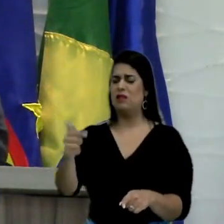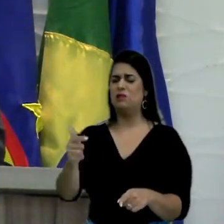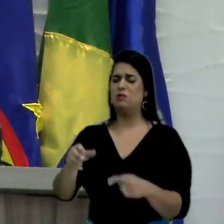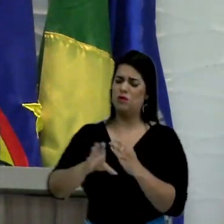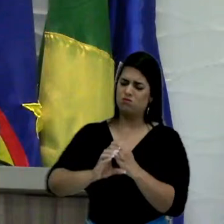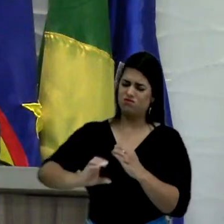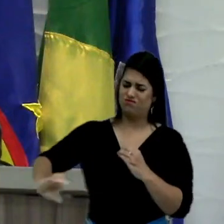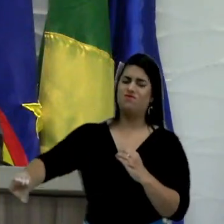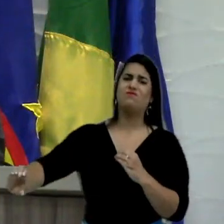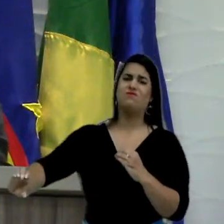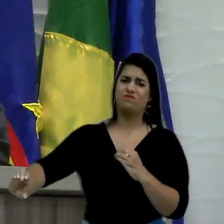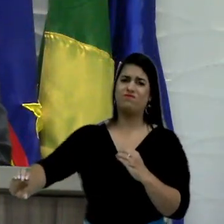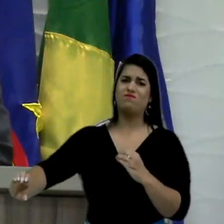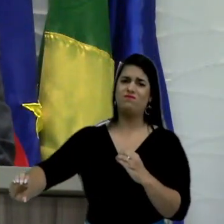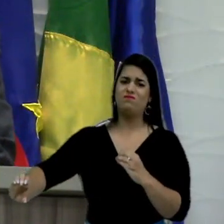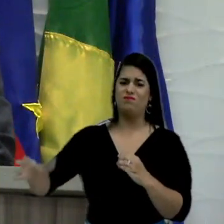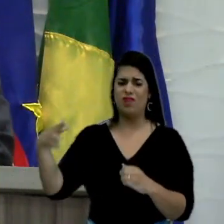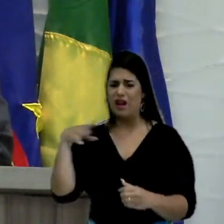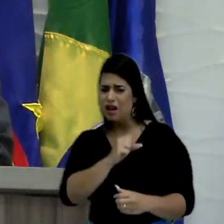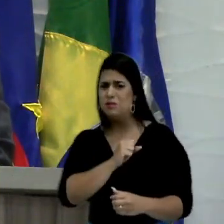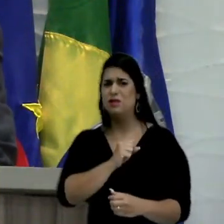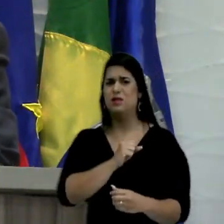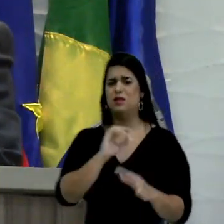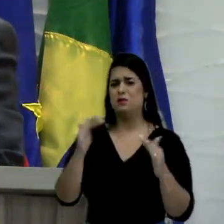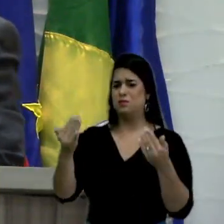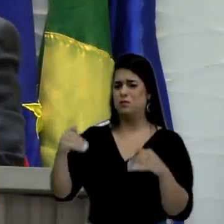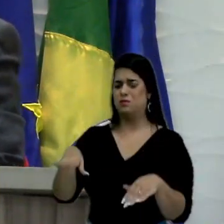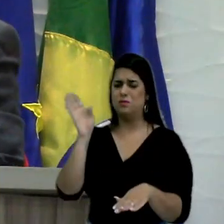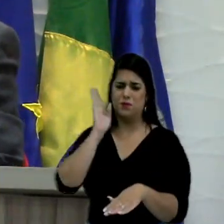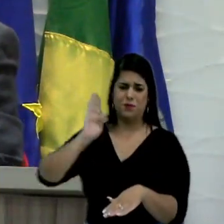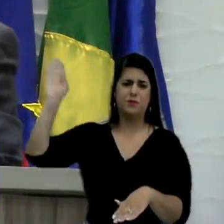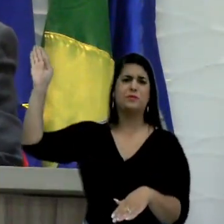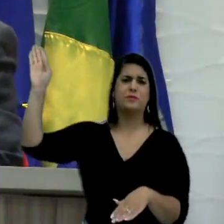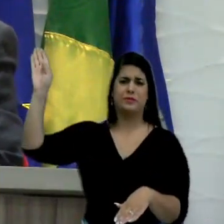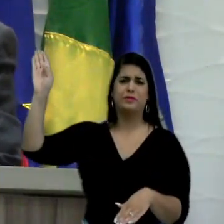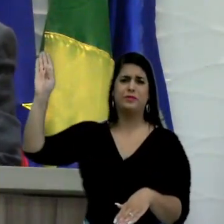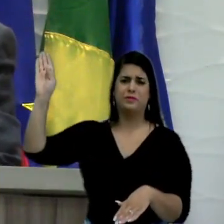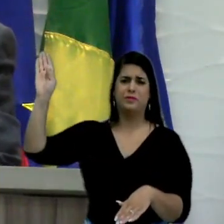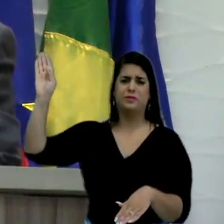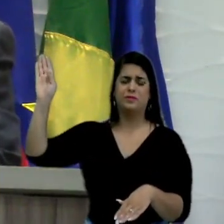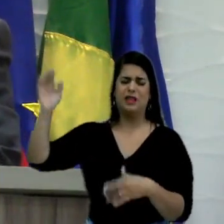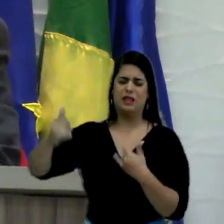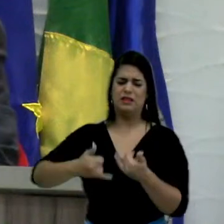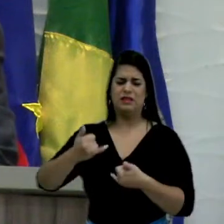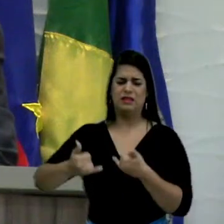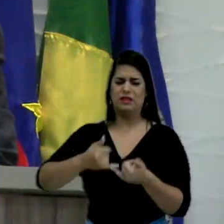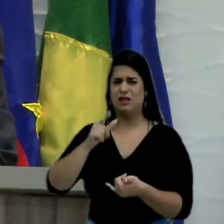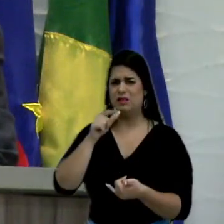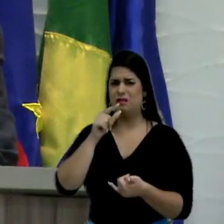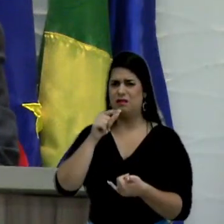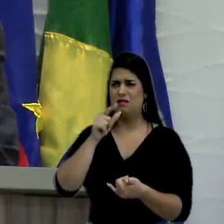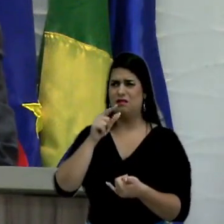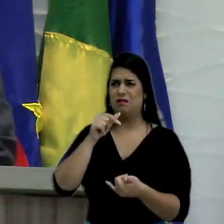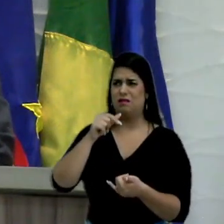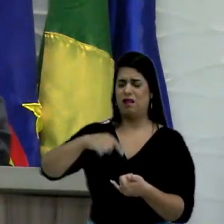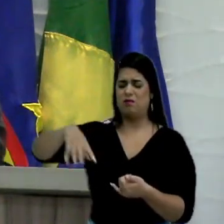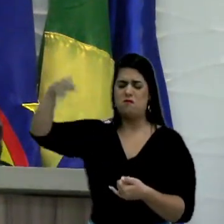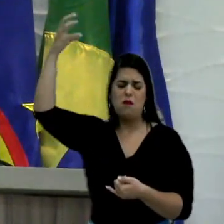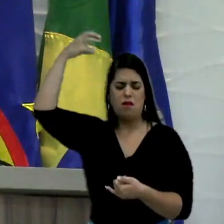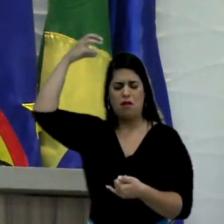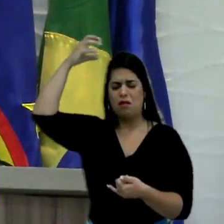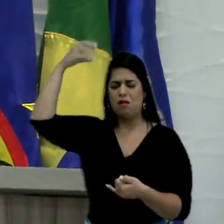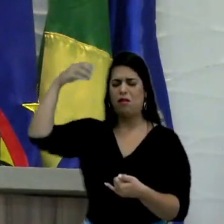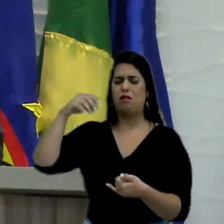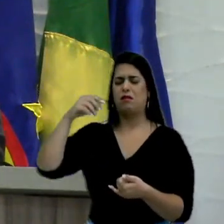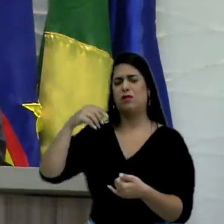botar a toda pressa, para no final do seu mandato pegar e fazer a graça com a água derramada na cabeça do povo lá. Mas graças a Deus